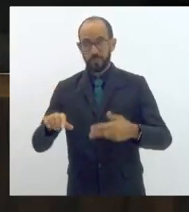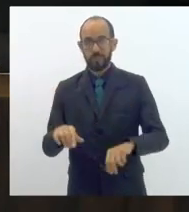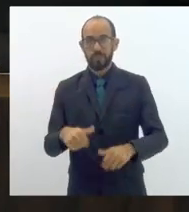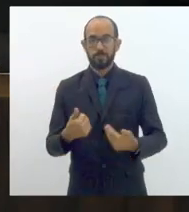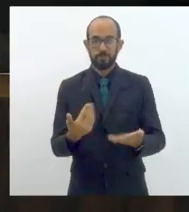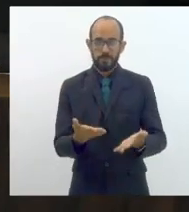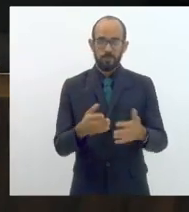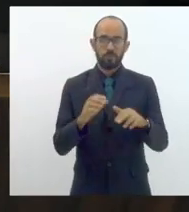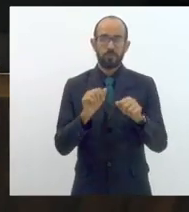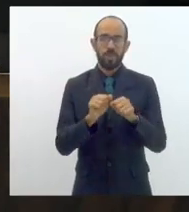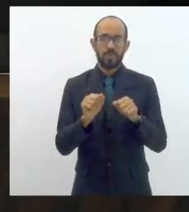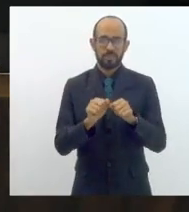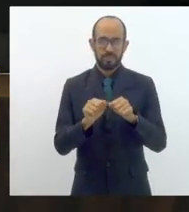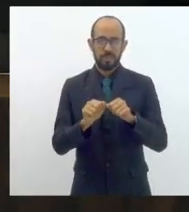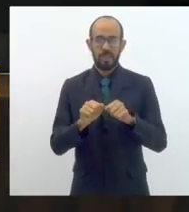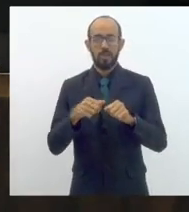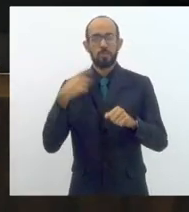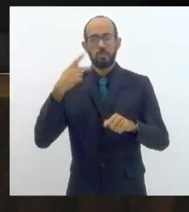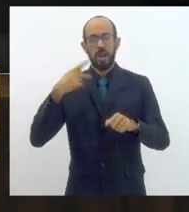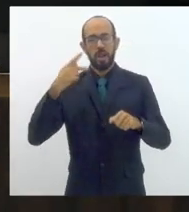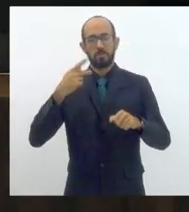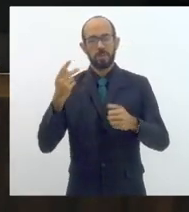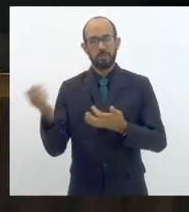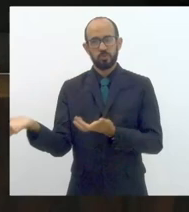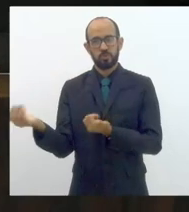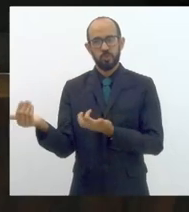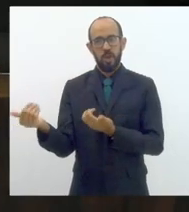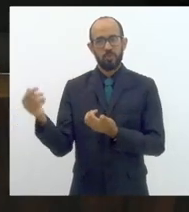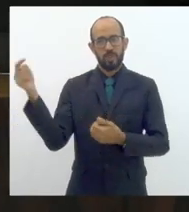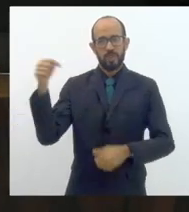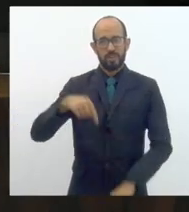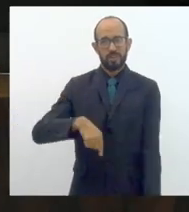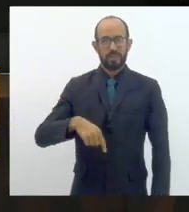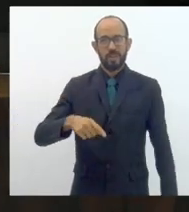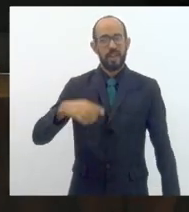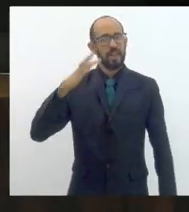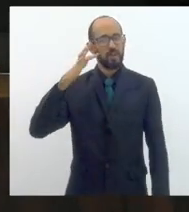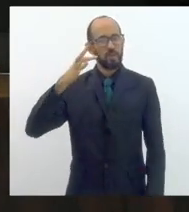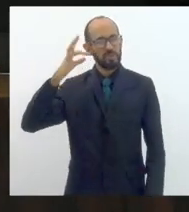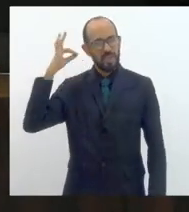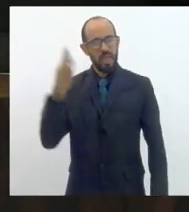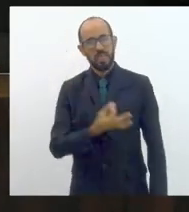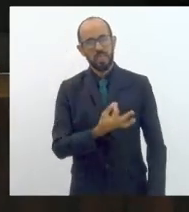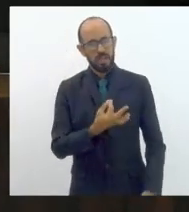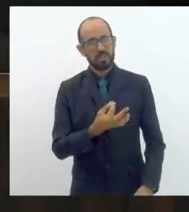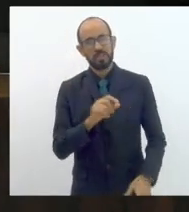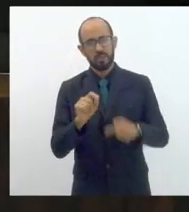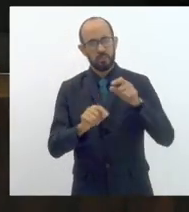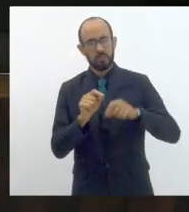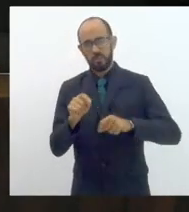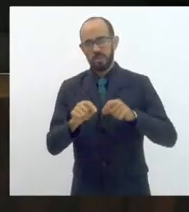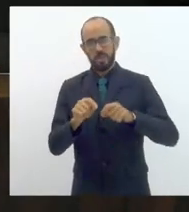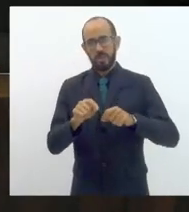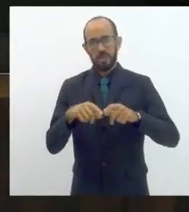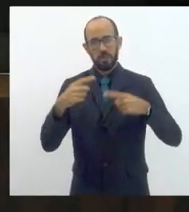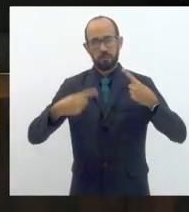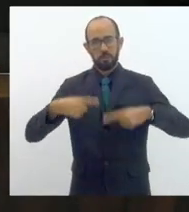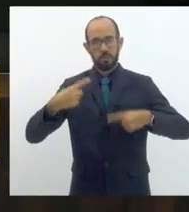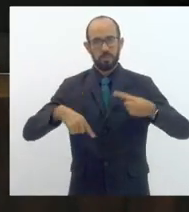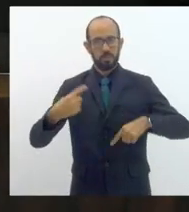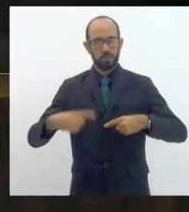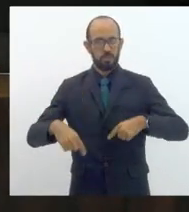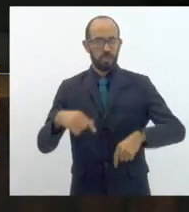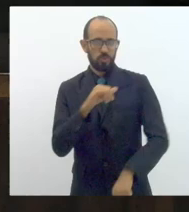sede histórica, mas aqui é saber, é ter certeza que a política fluminense ela precisa de